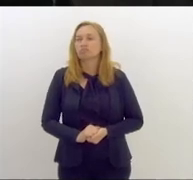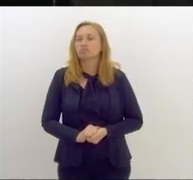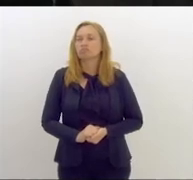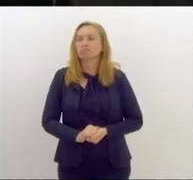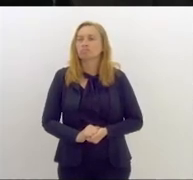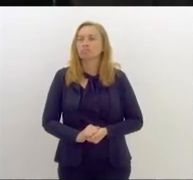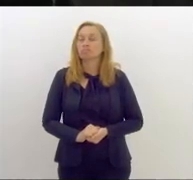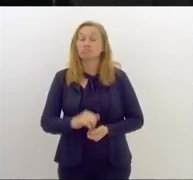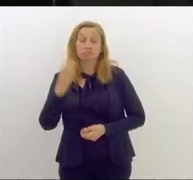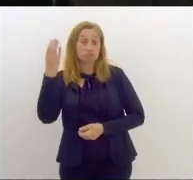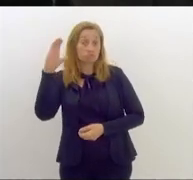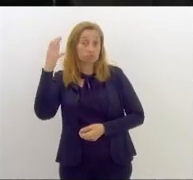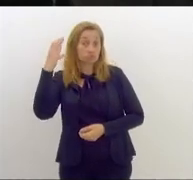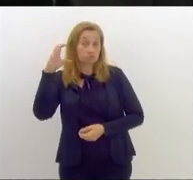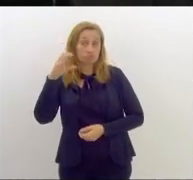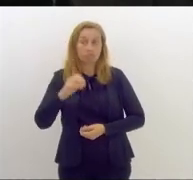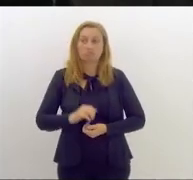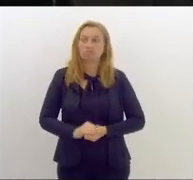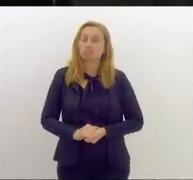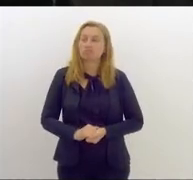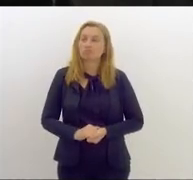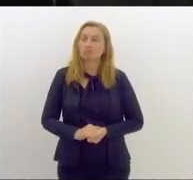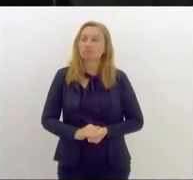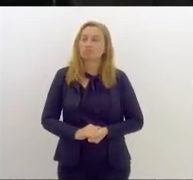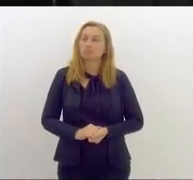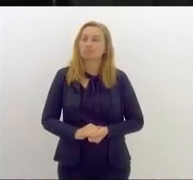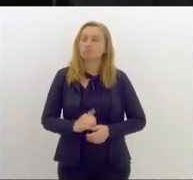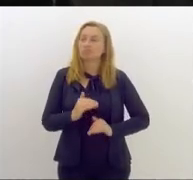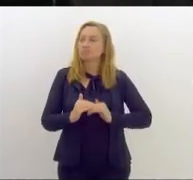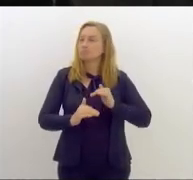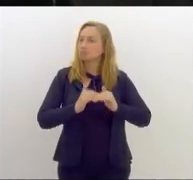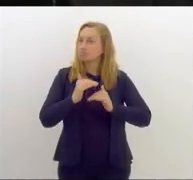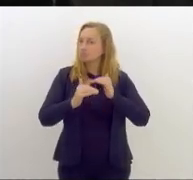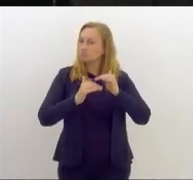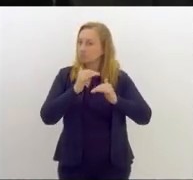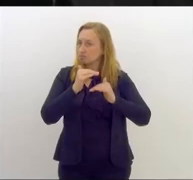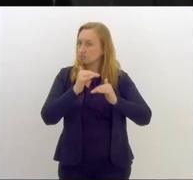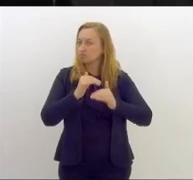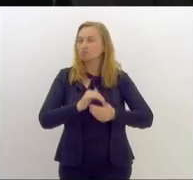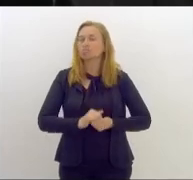da ciência para avanço